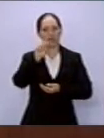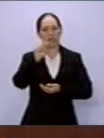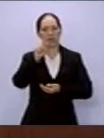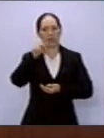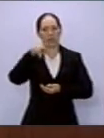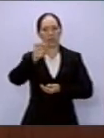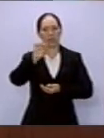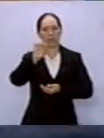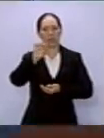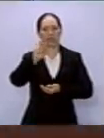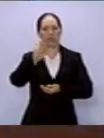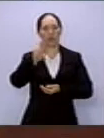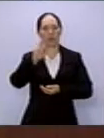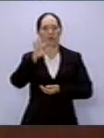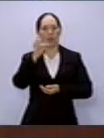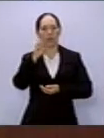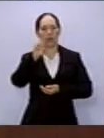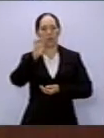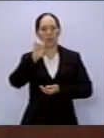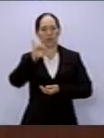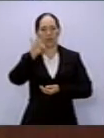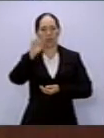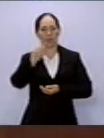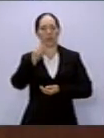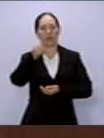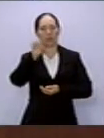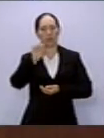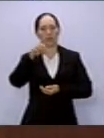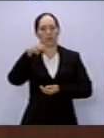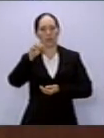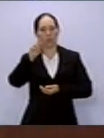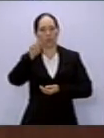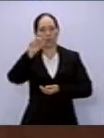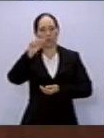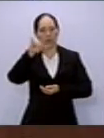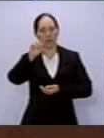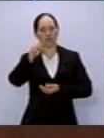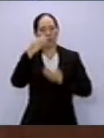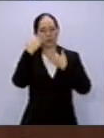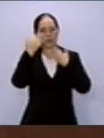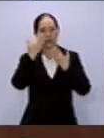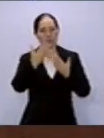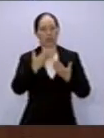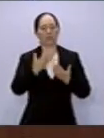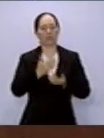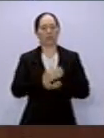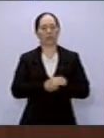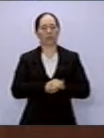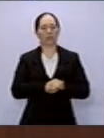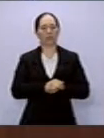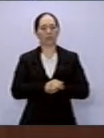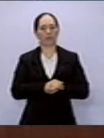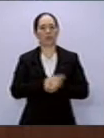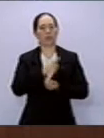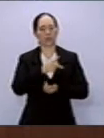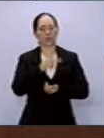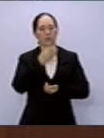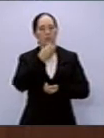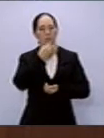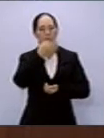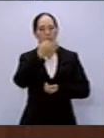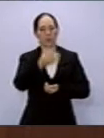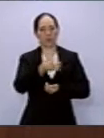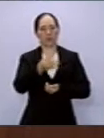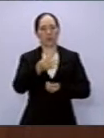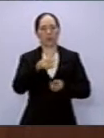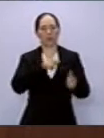Morais e ressalto a procedência do que veiculado